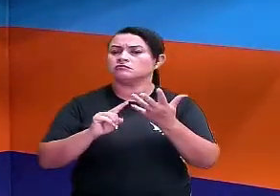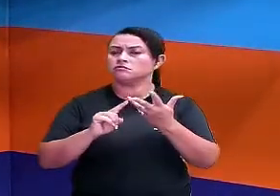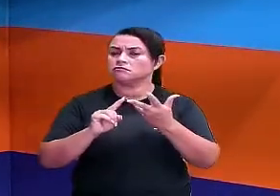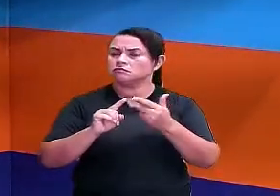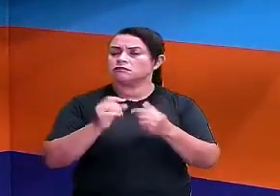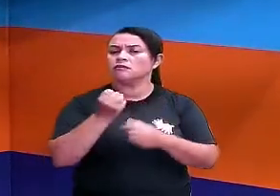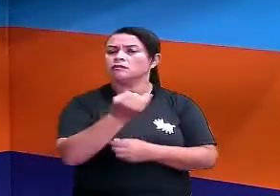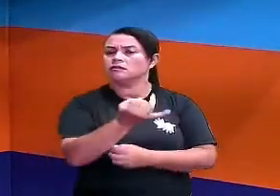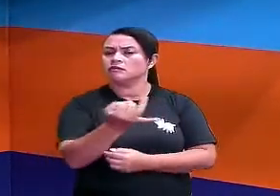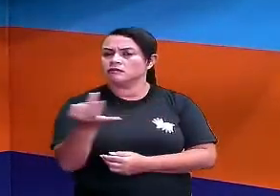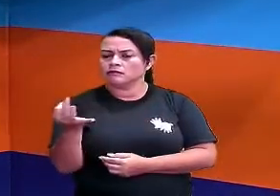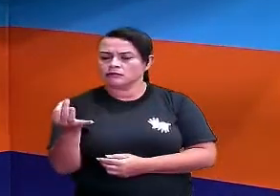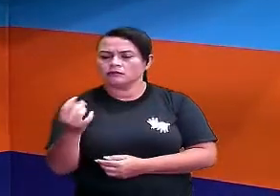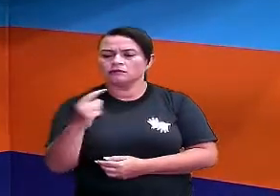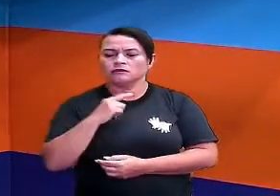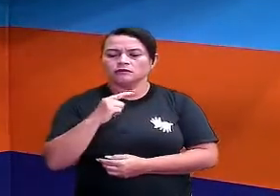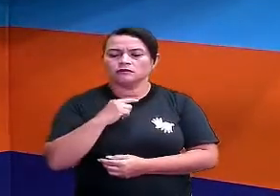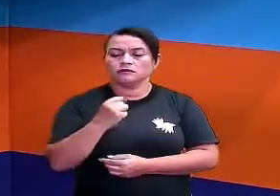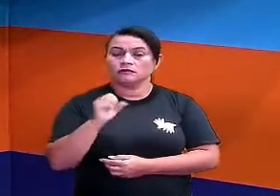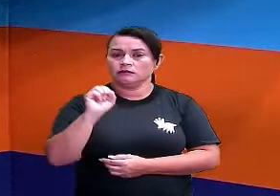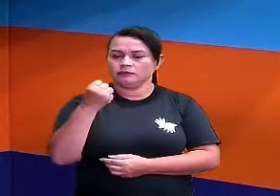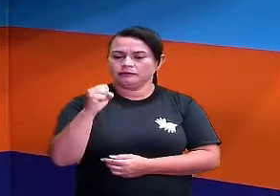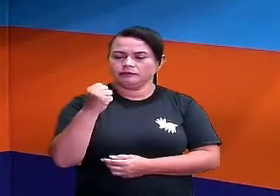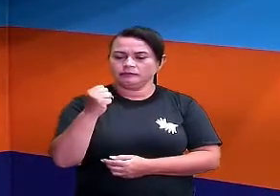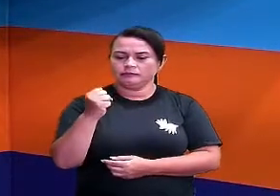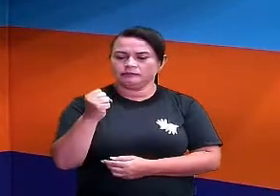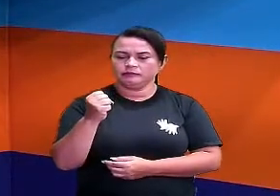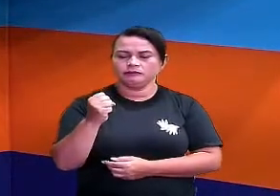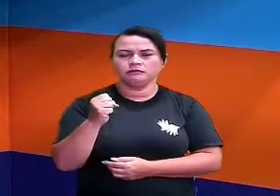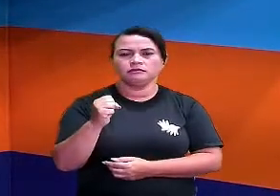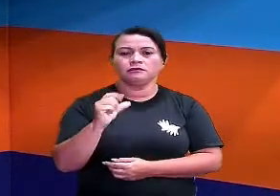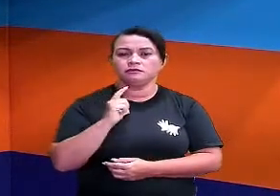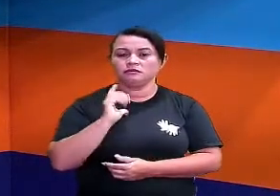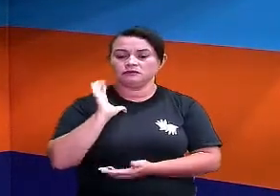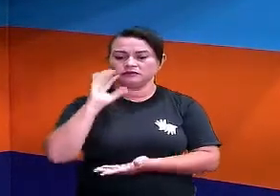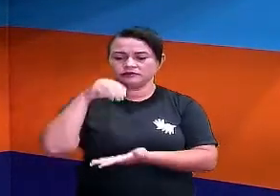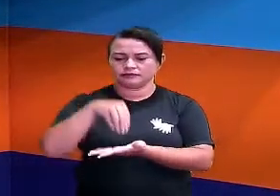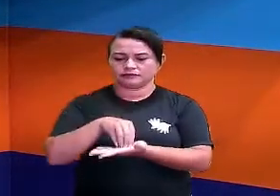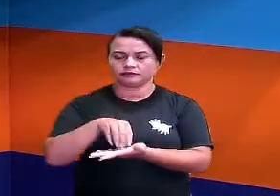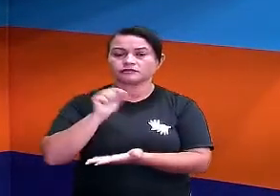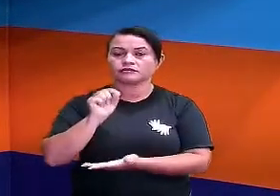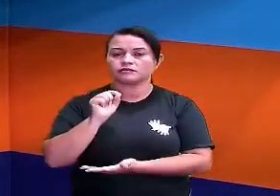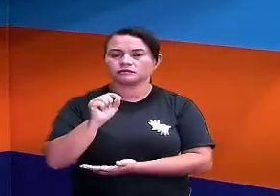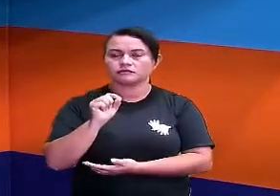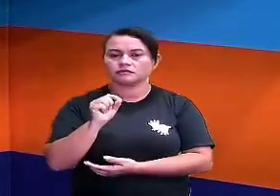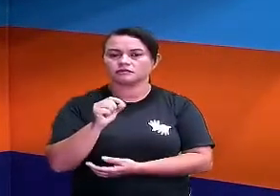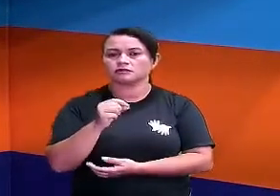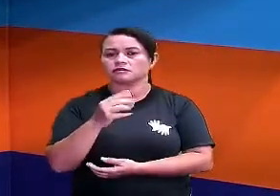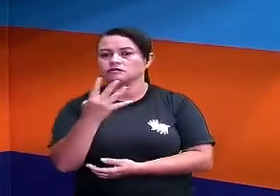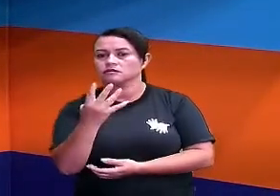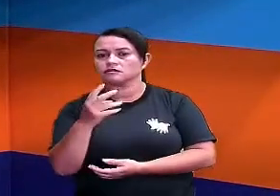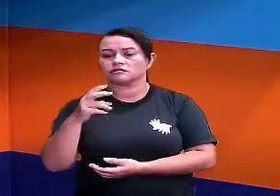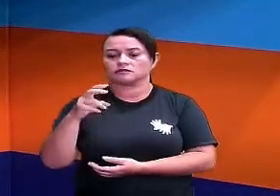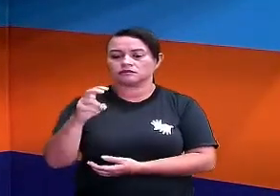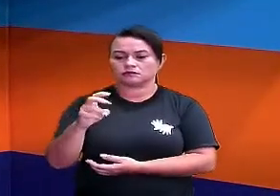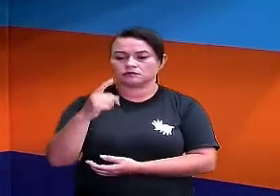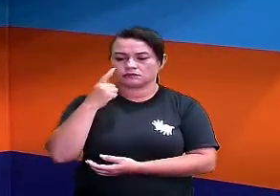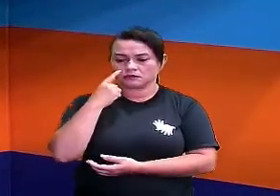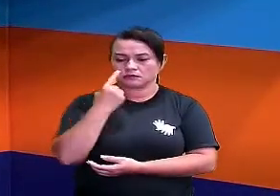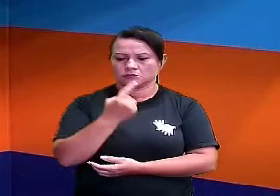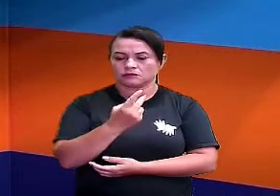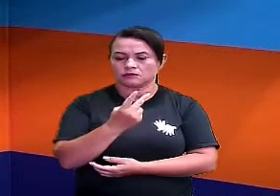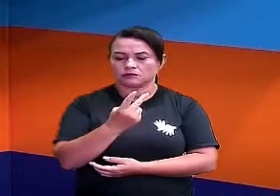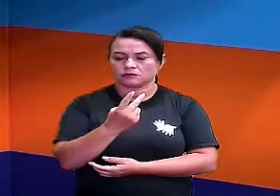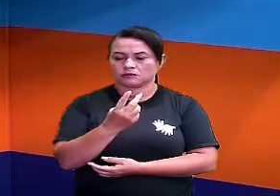quantidade de termos, há 8 termos. Logo, os termos centrais são o quarto e o quinto termo, né? Então, vamos ver aqui.